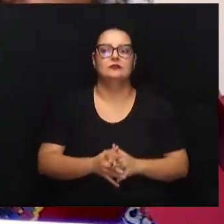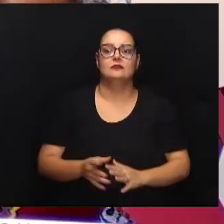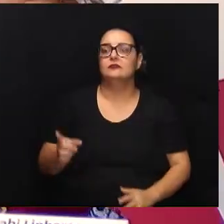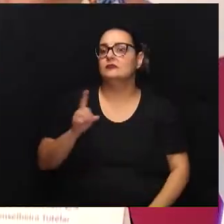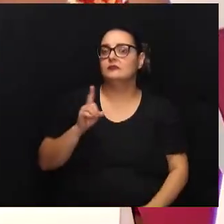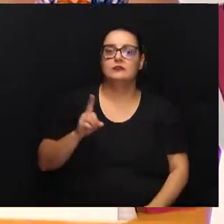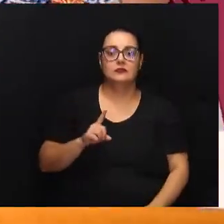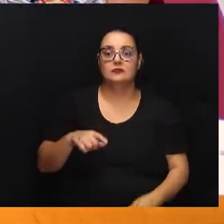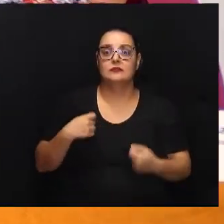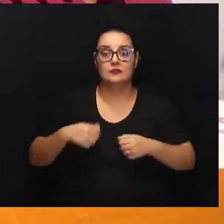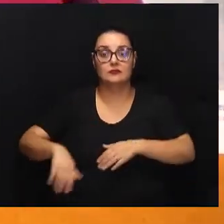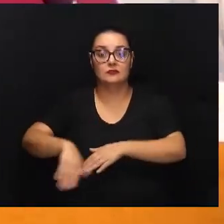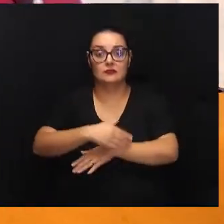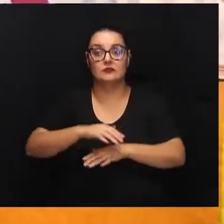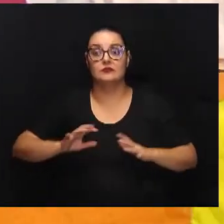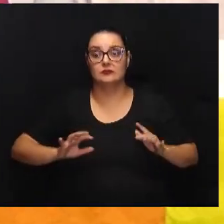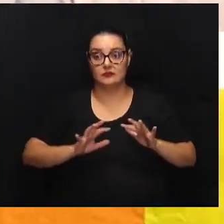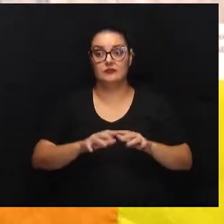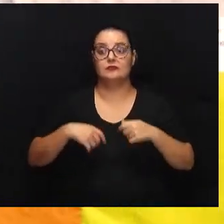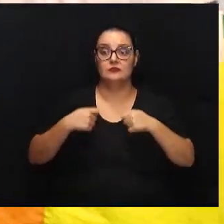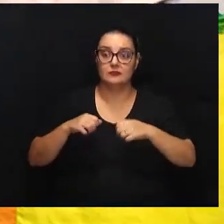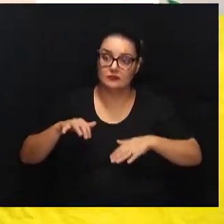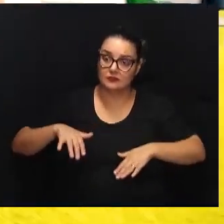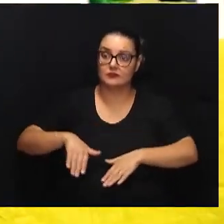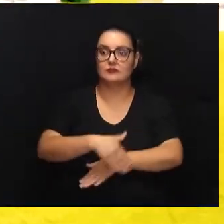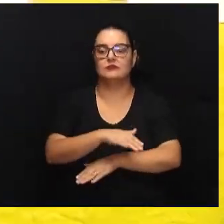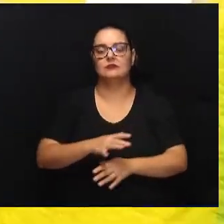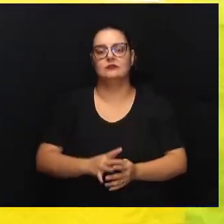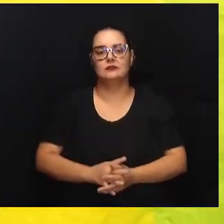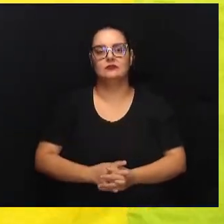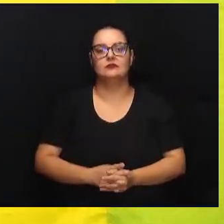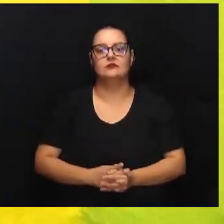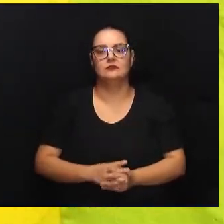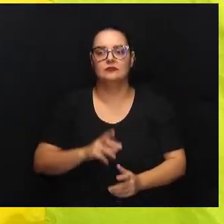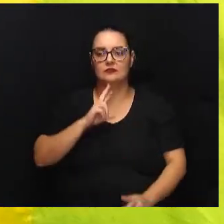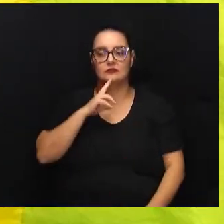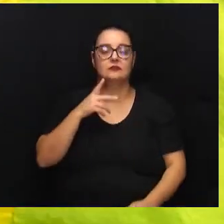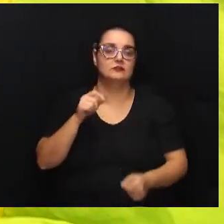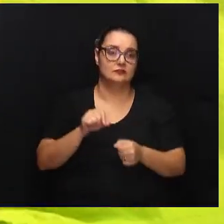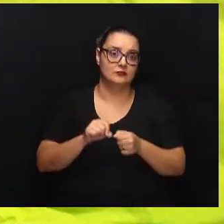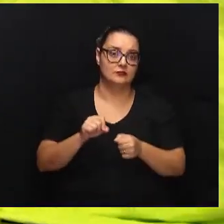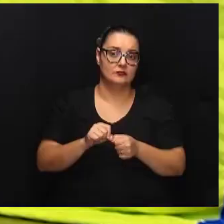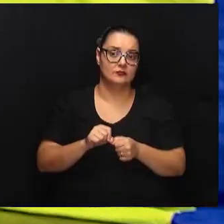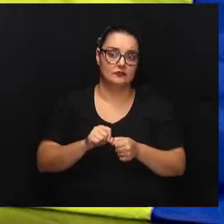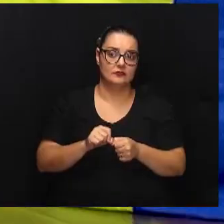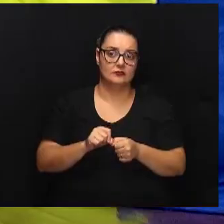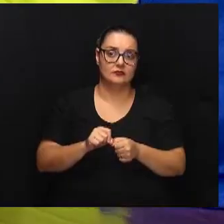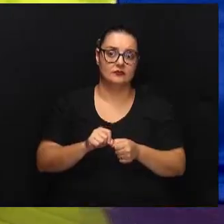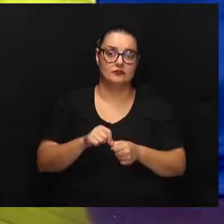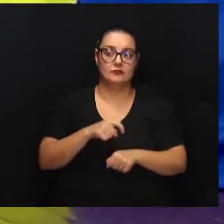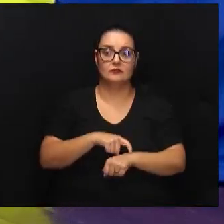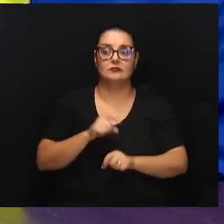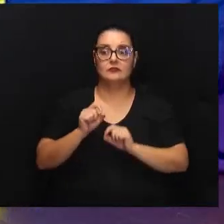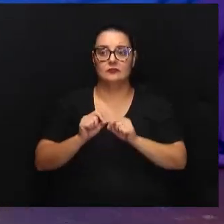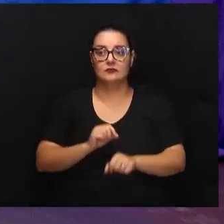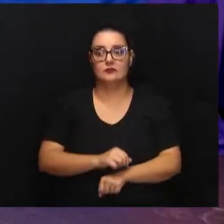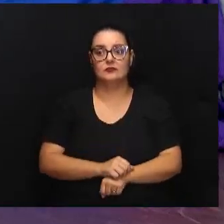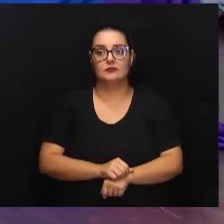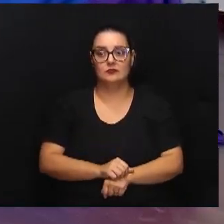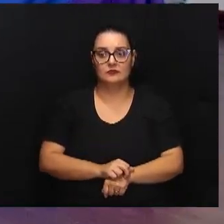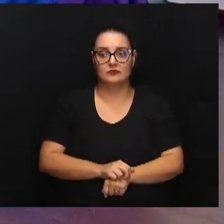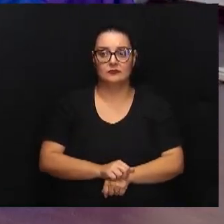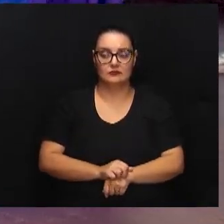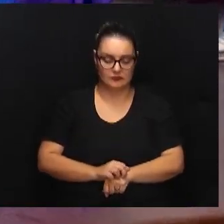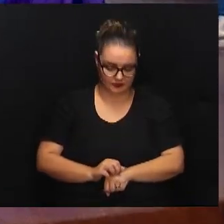um show ali na praça. Eu falei, não, tem que ser na rua, a gente tem que ocupar a rua. Resolvemos fazer. Na